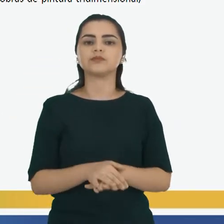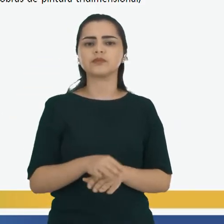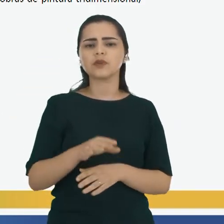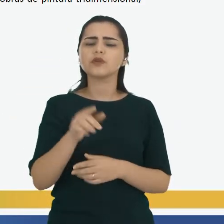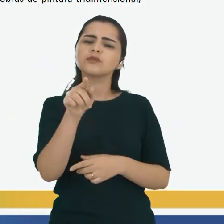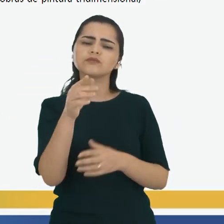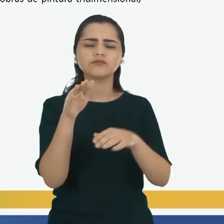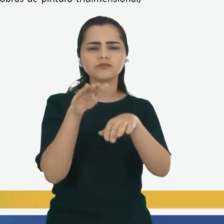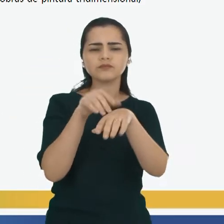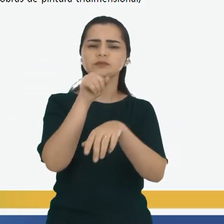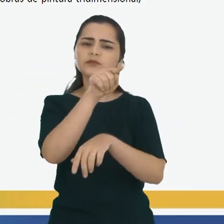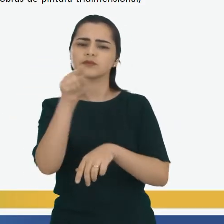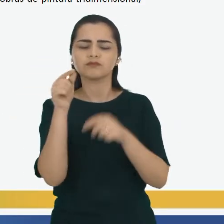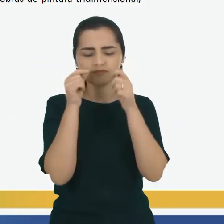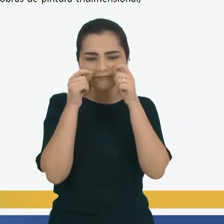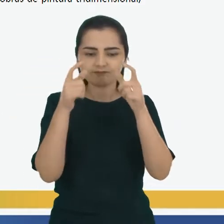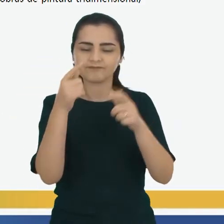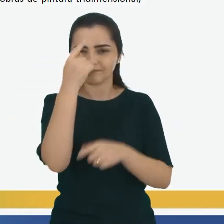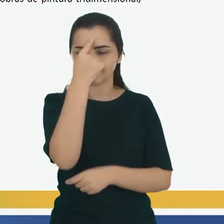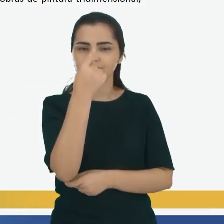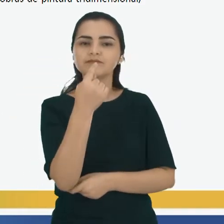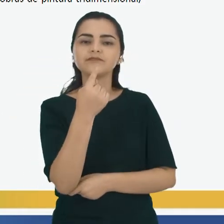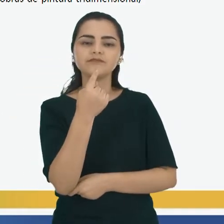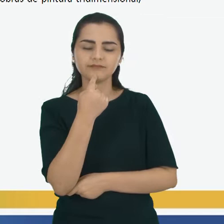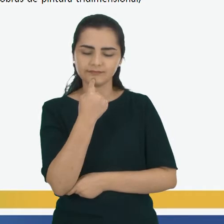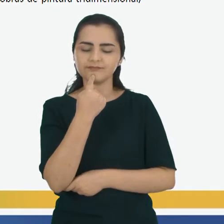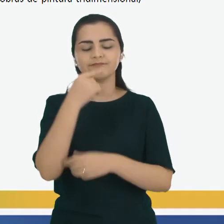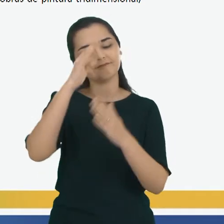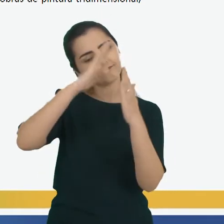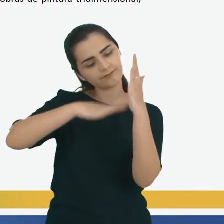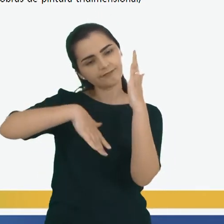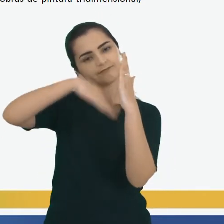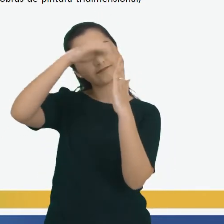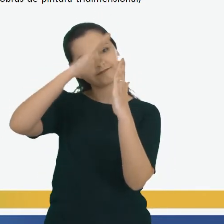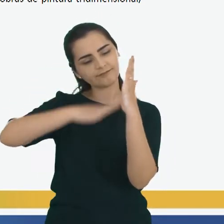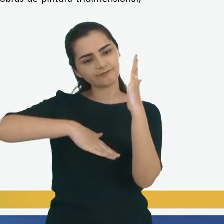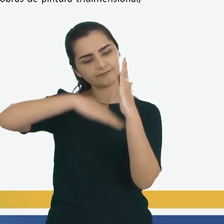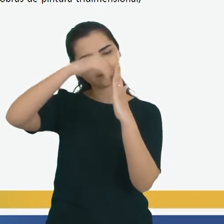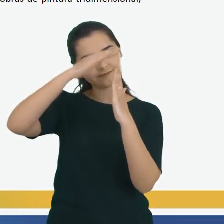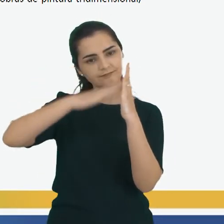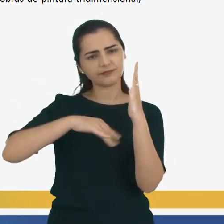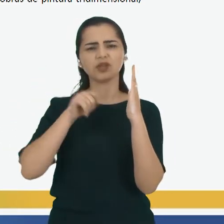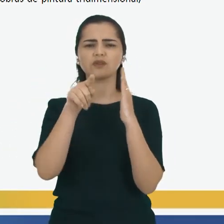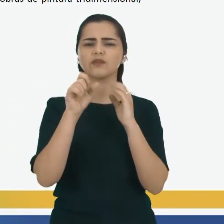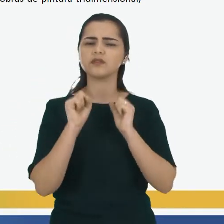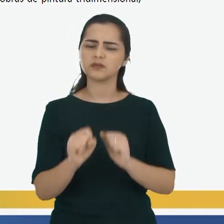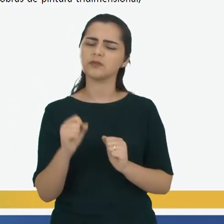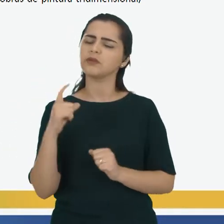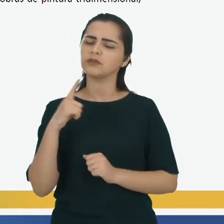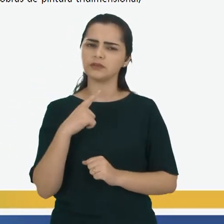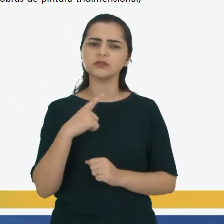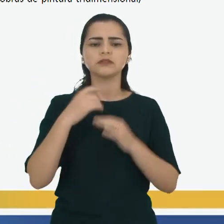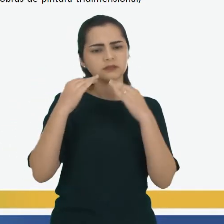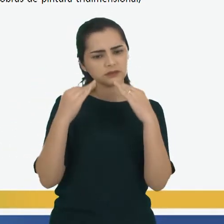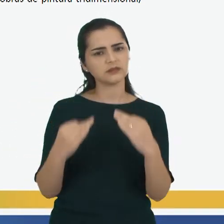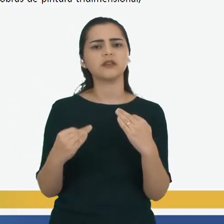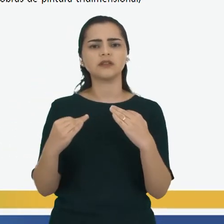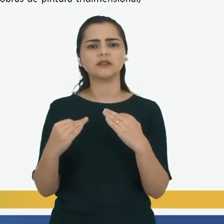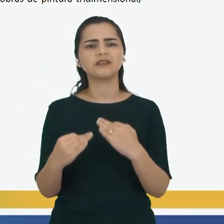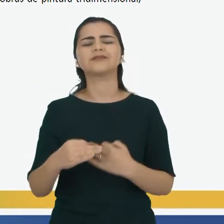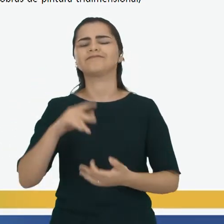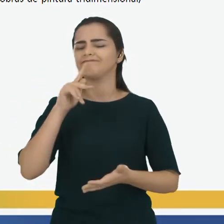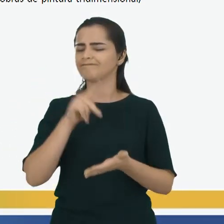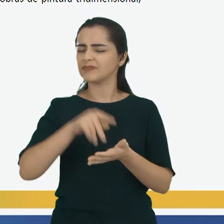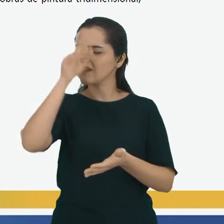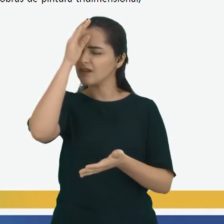passeio maravilhoso por essas imagens, que são pinturas e que você pode ter certeza,